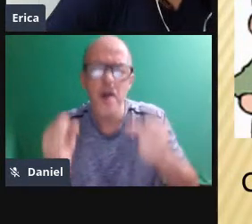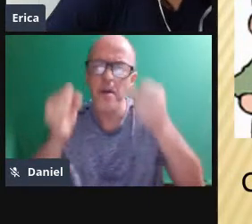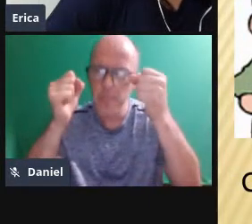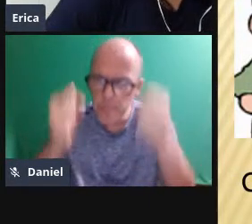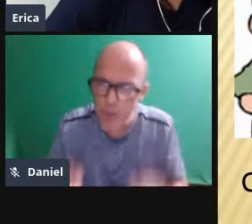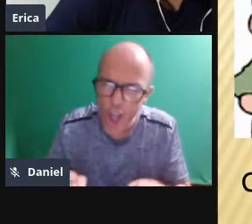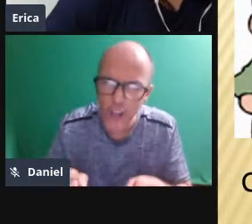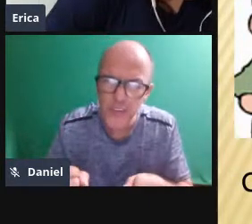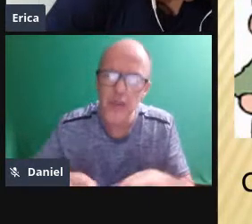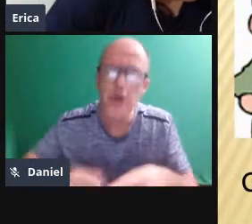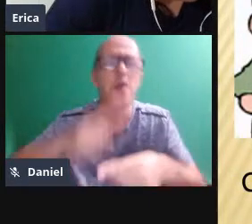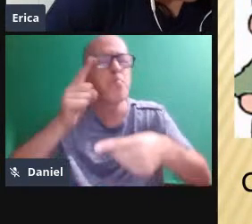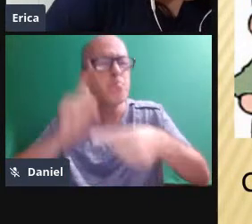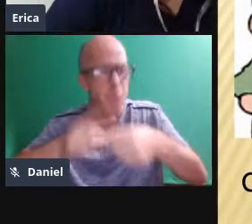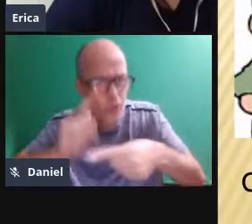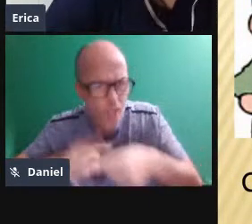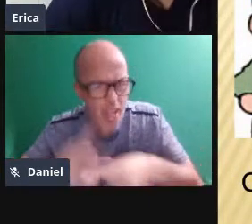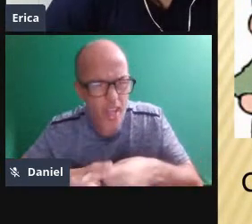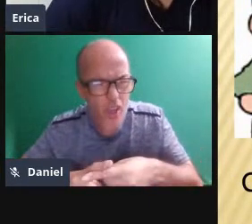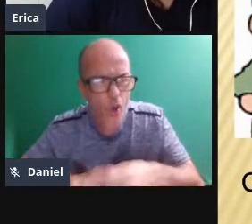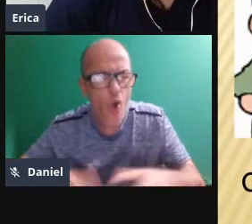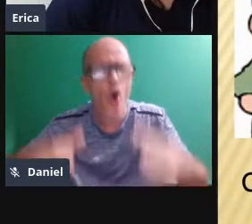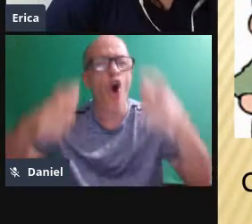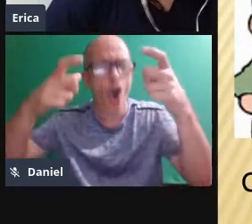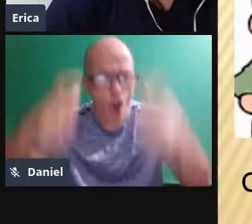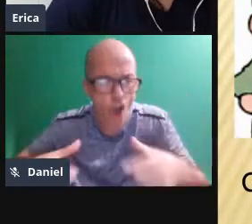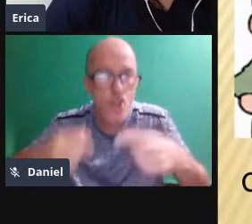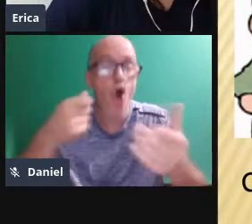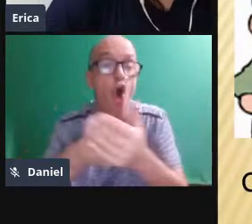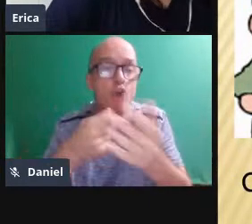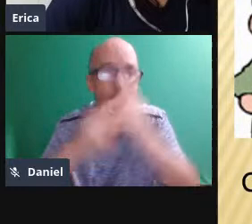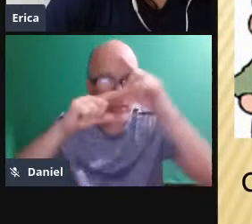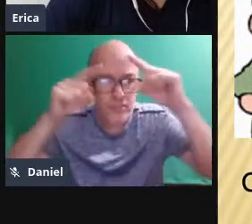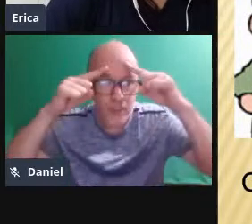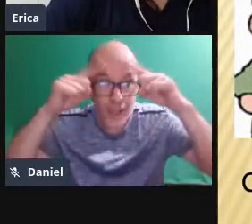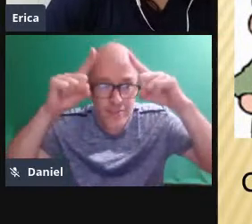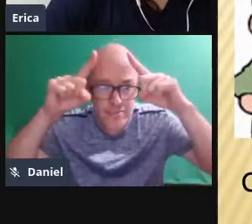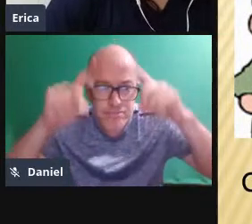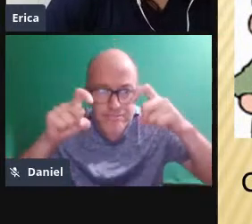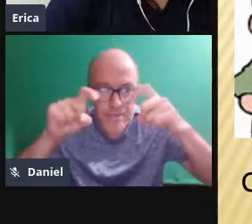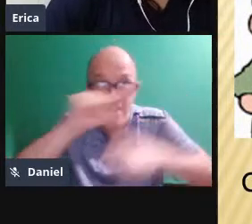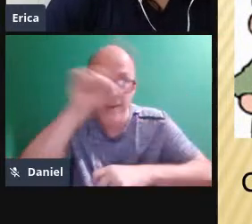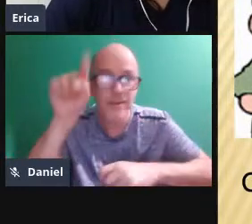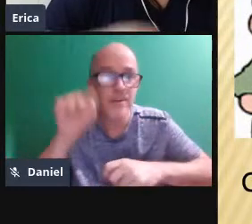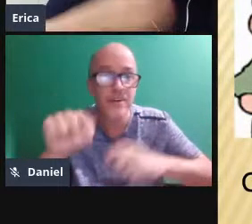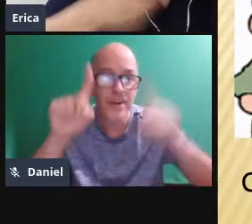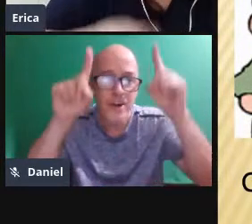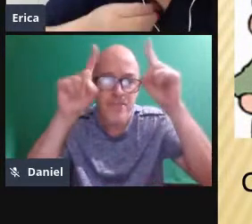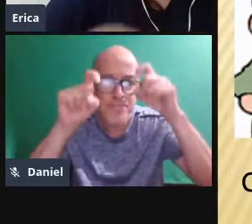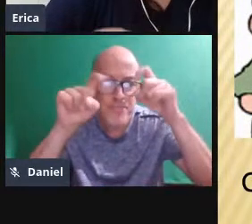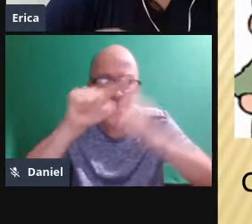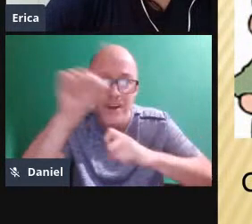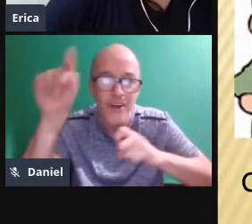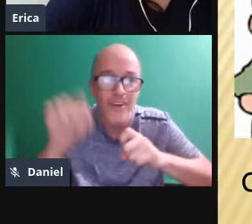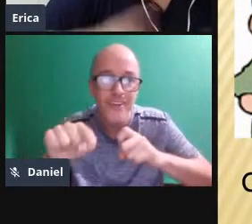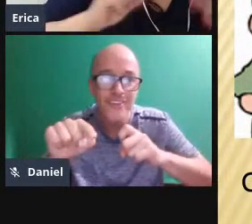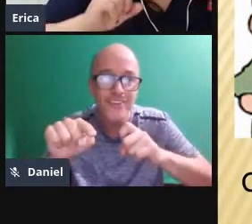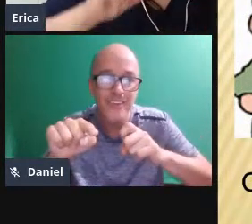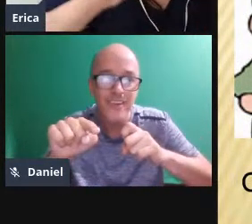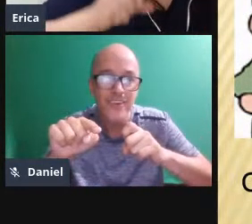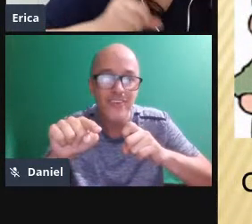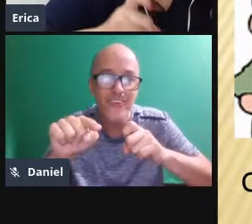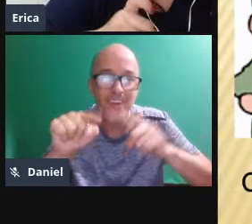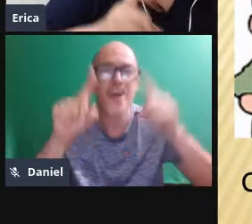vendo? Como? O quê? Você quer? Pode? Por quê? É importante que